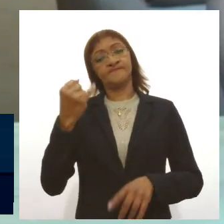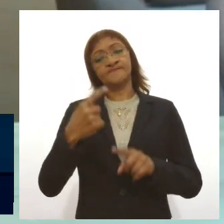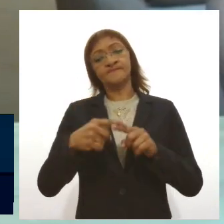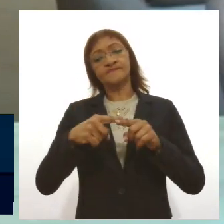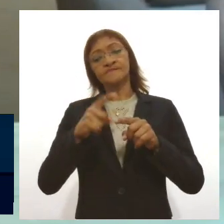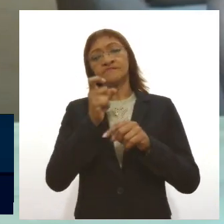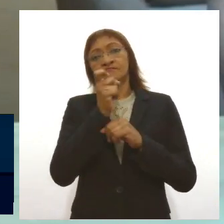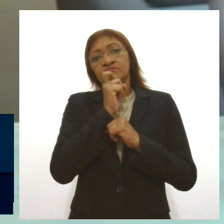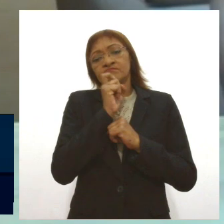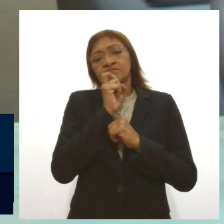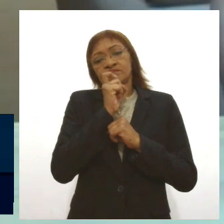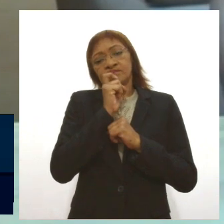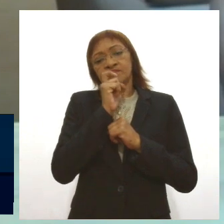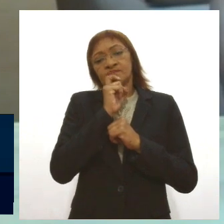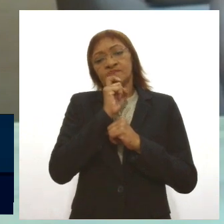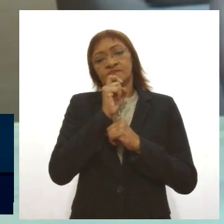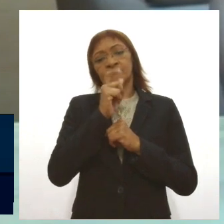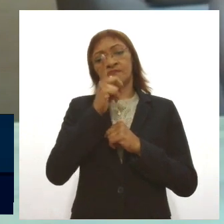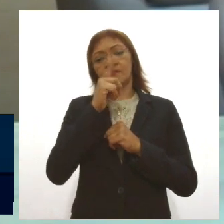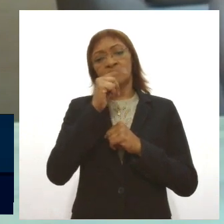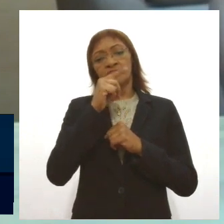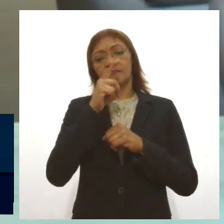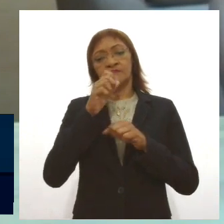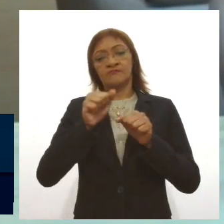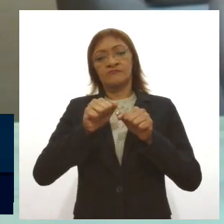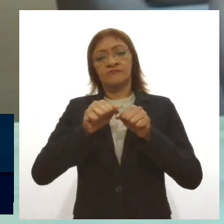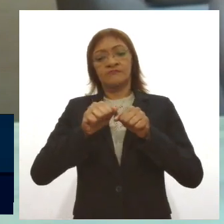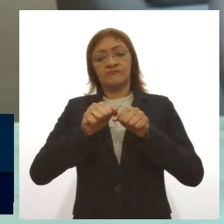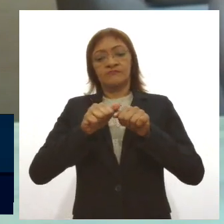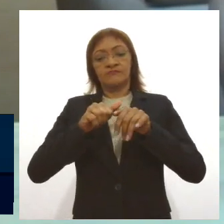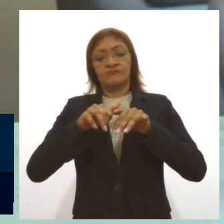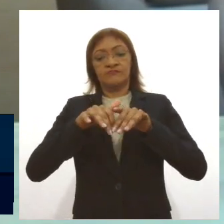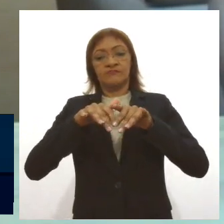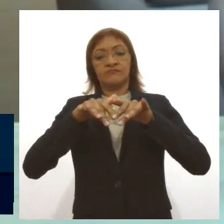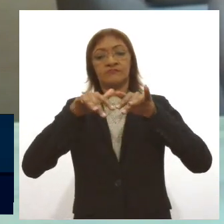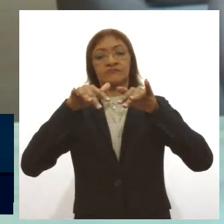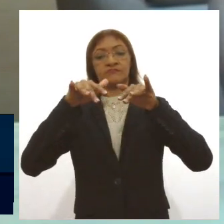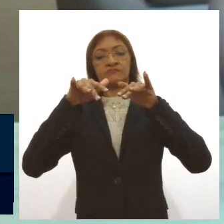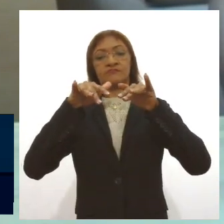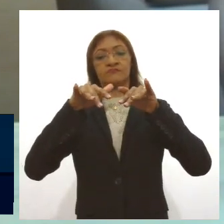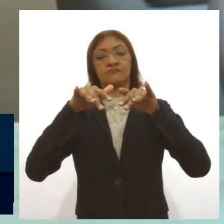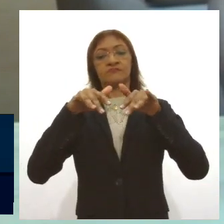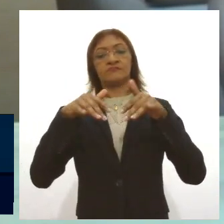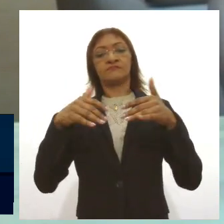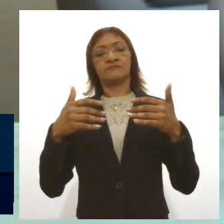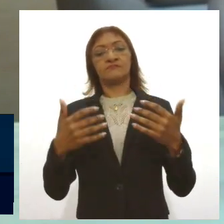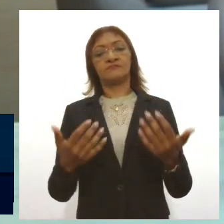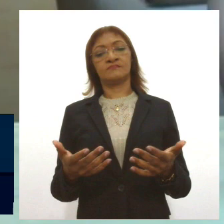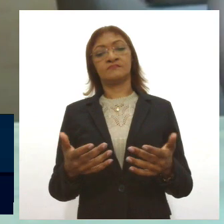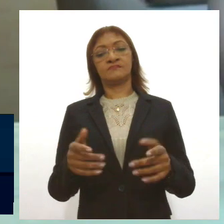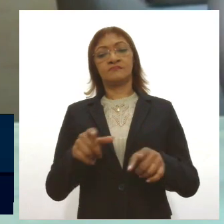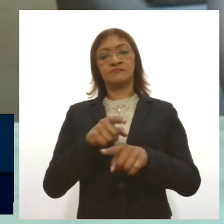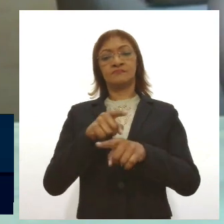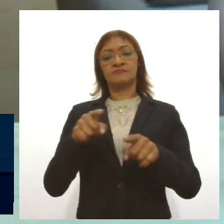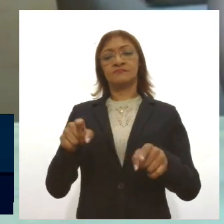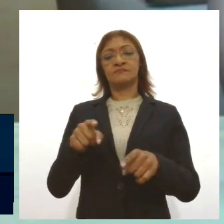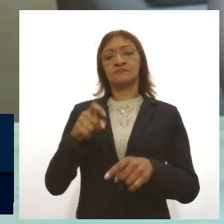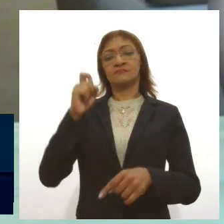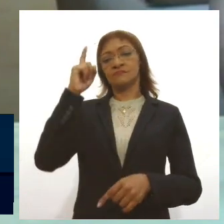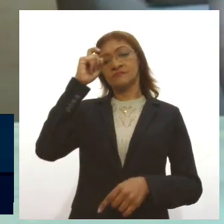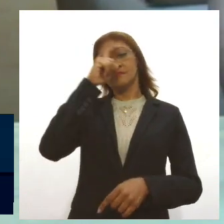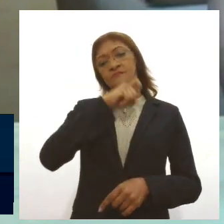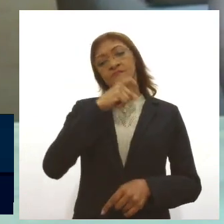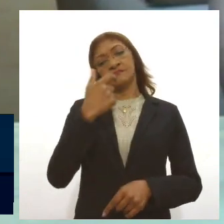captar um volume maior de água e aquelas pessoas ali, né, com certeza terão menos dificuldades, né,